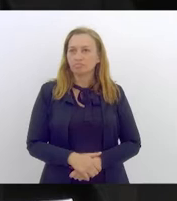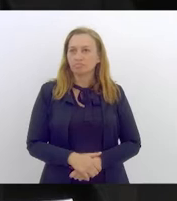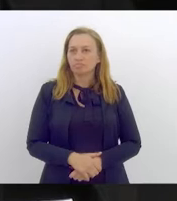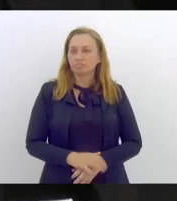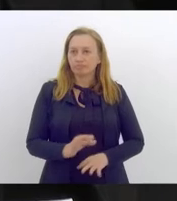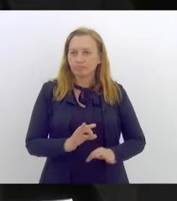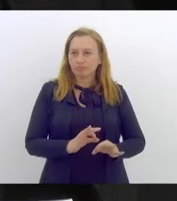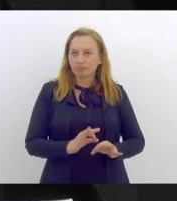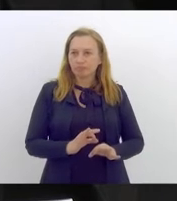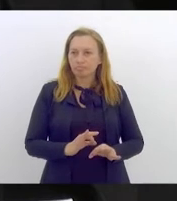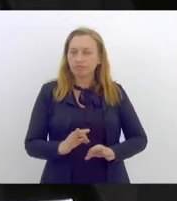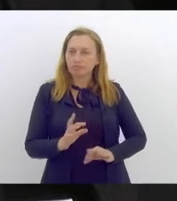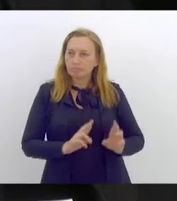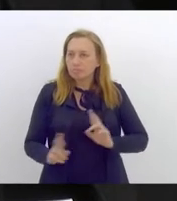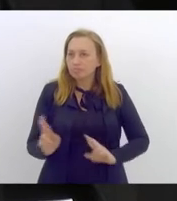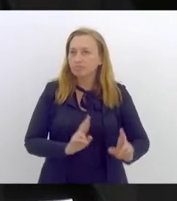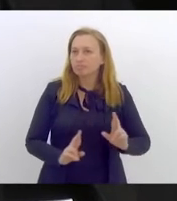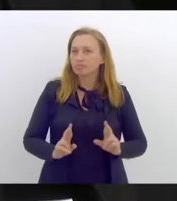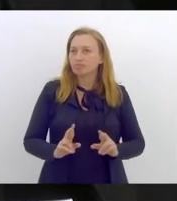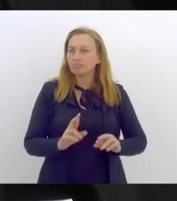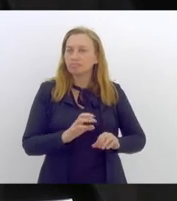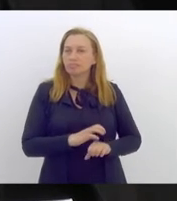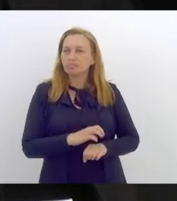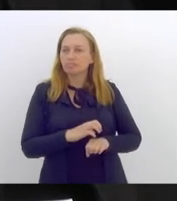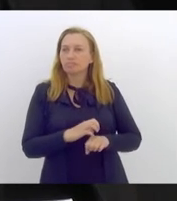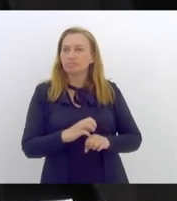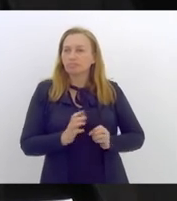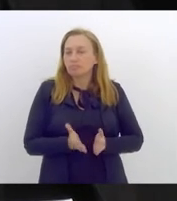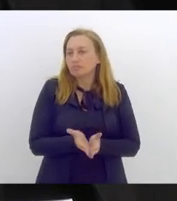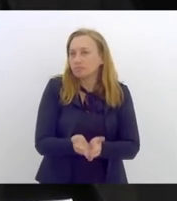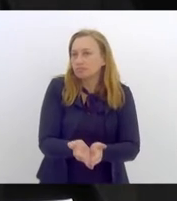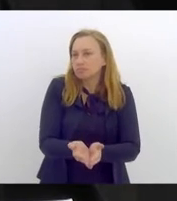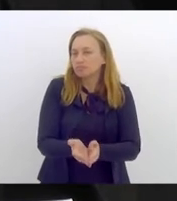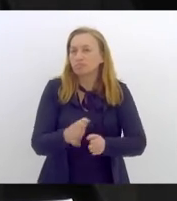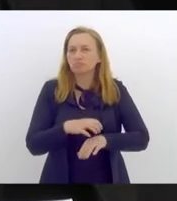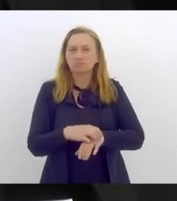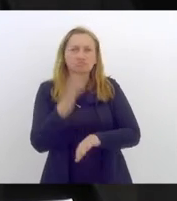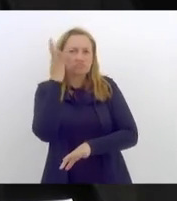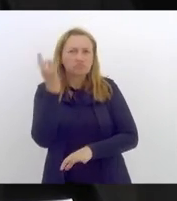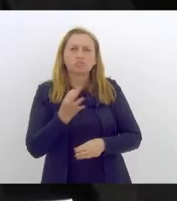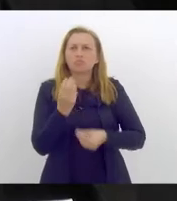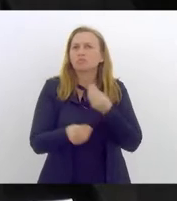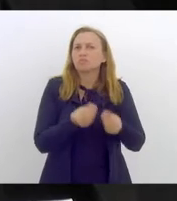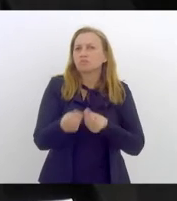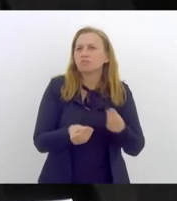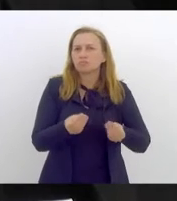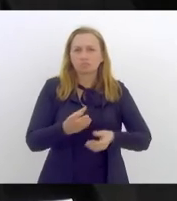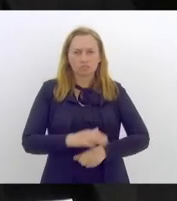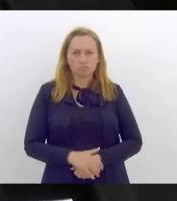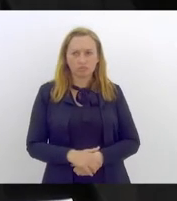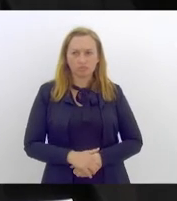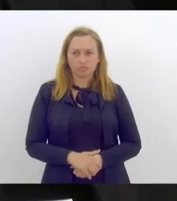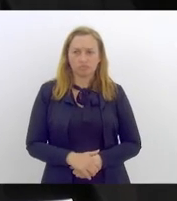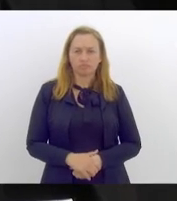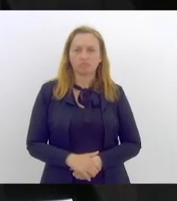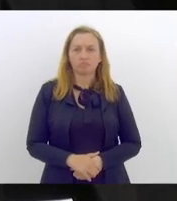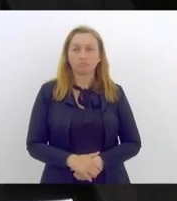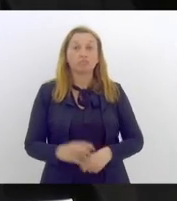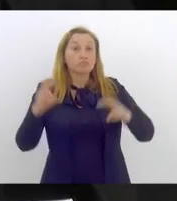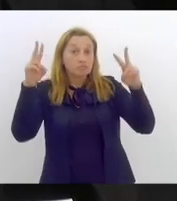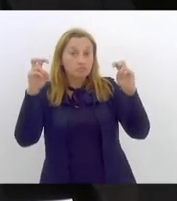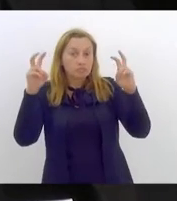irrisória em relação ao transporte hidroviário. E nós não sabemos como vai ficar, nós não sabemos como vai ficar a